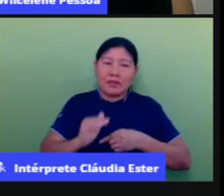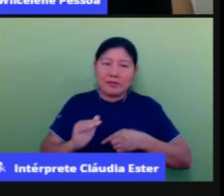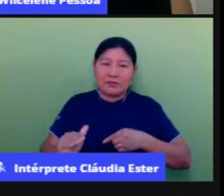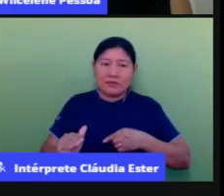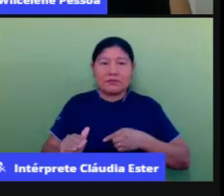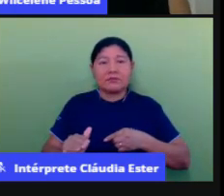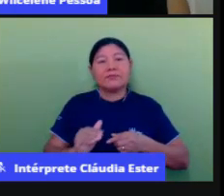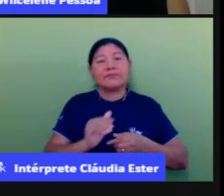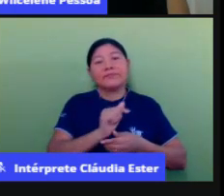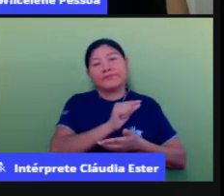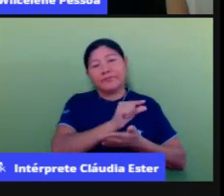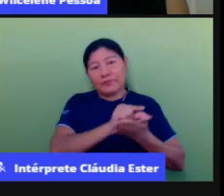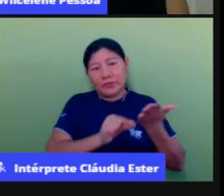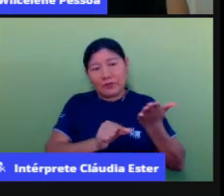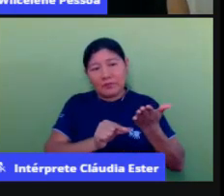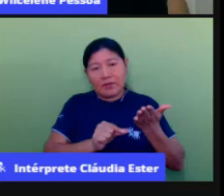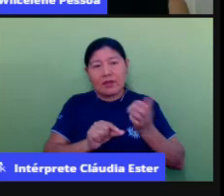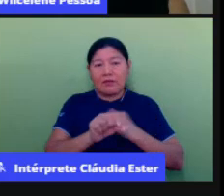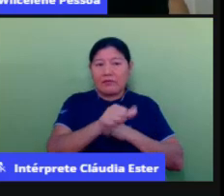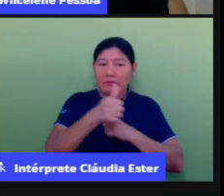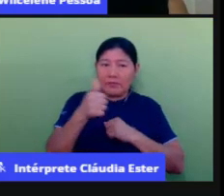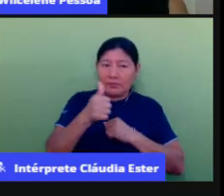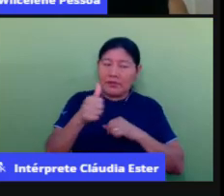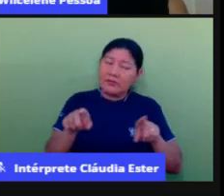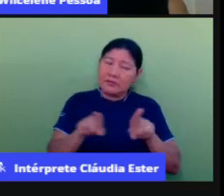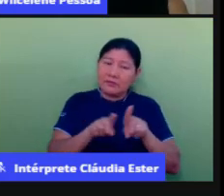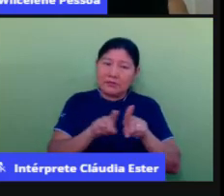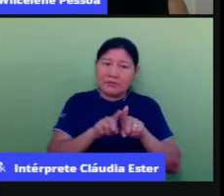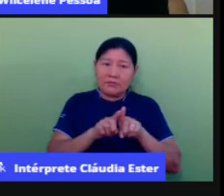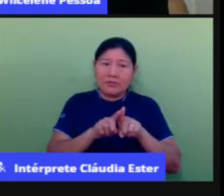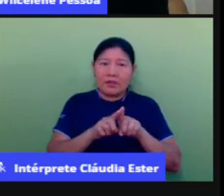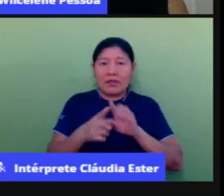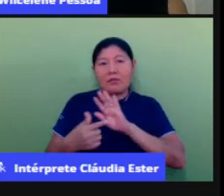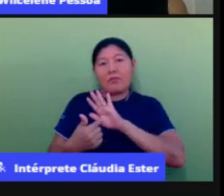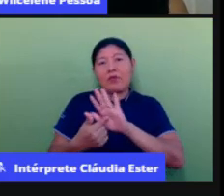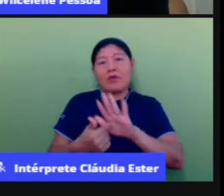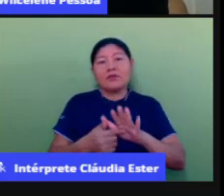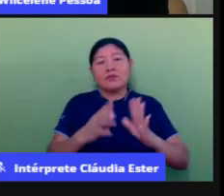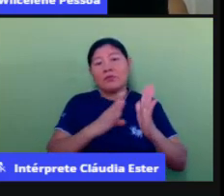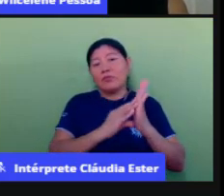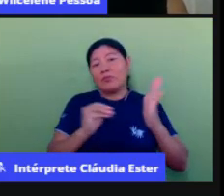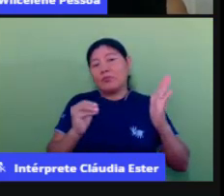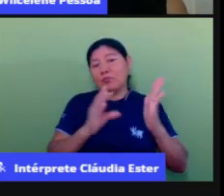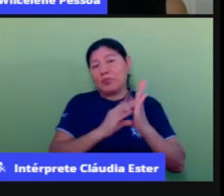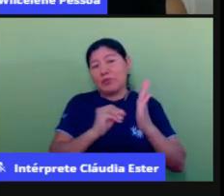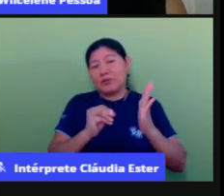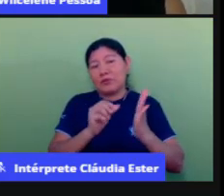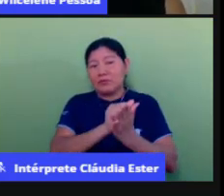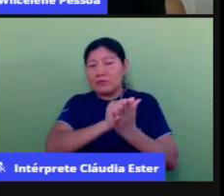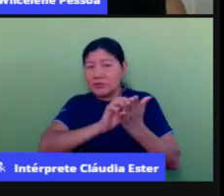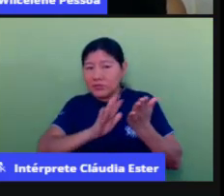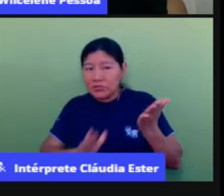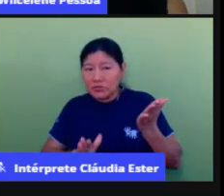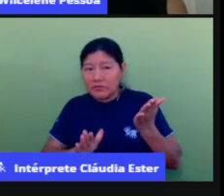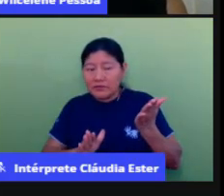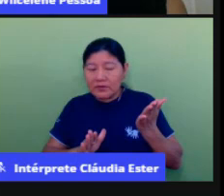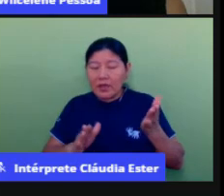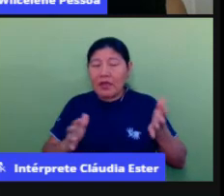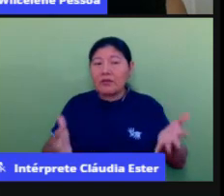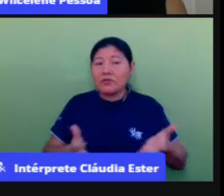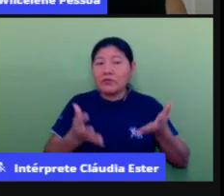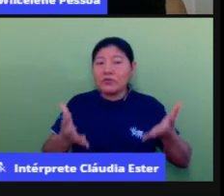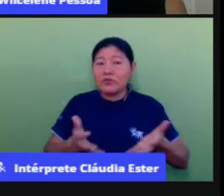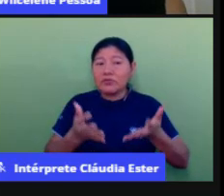parágrafo 1º, ele também vem ressaltar, né, o tipo de atividade, né, o que se espera com essas atividades, né, de estímulo